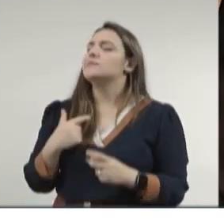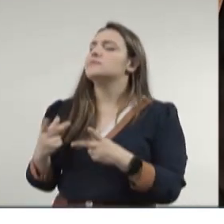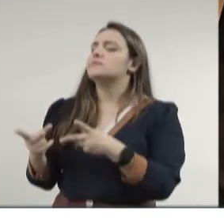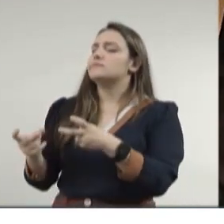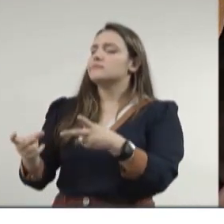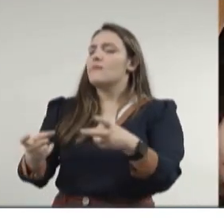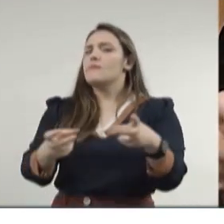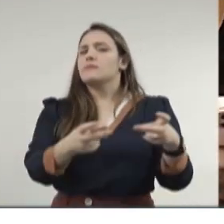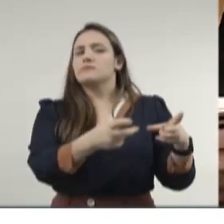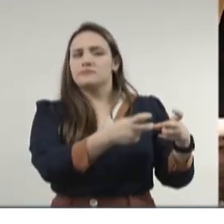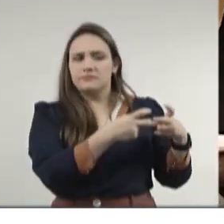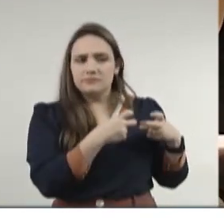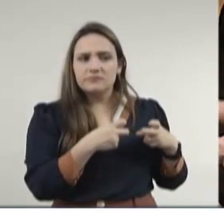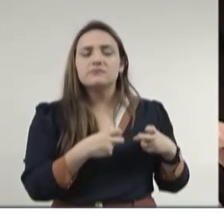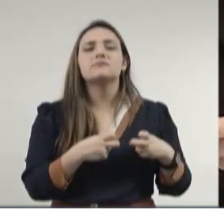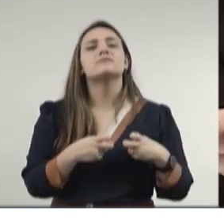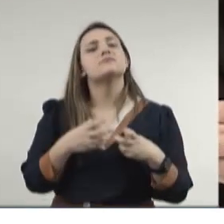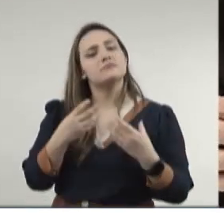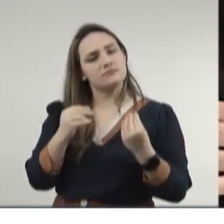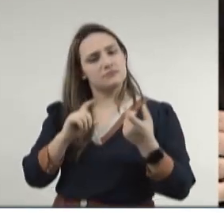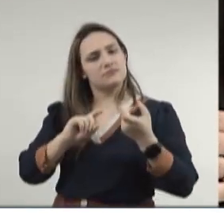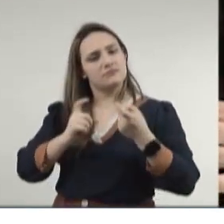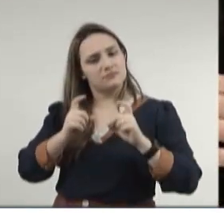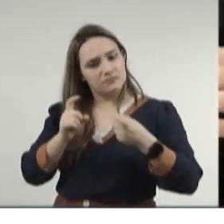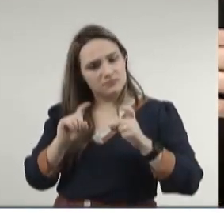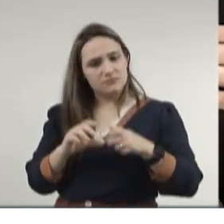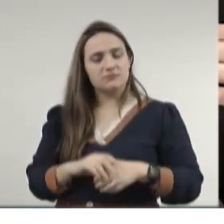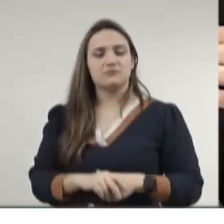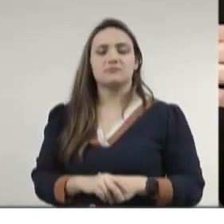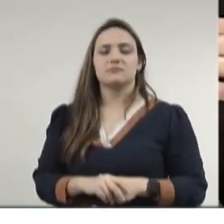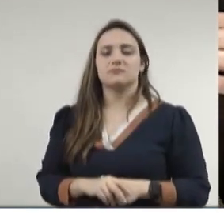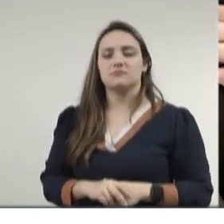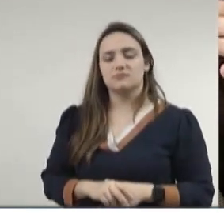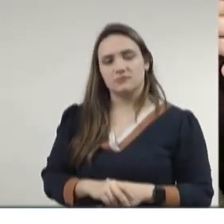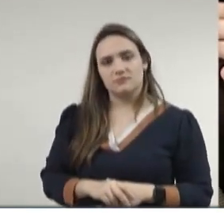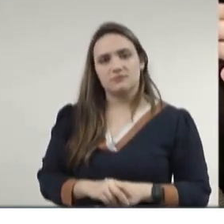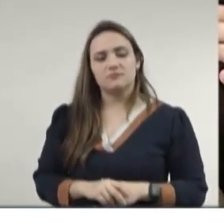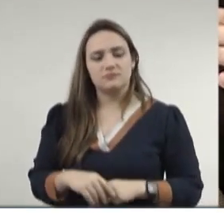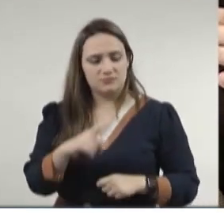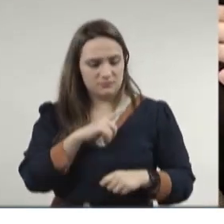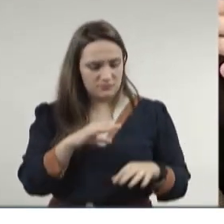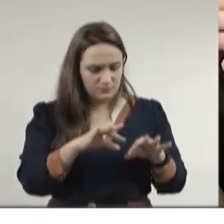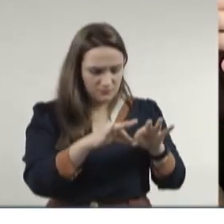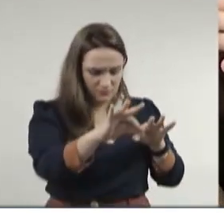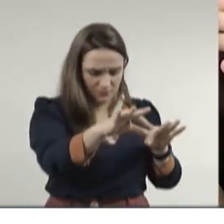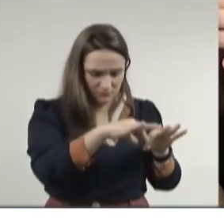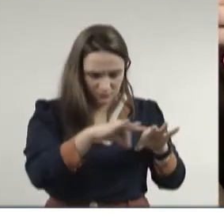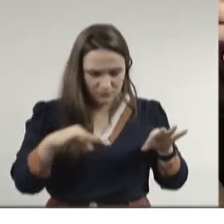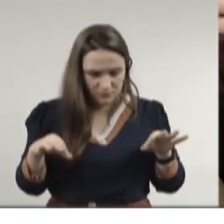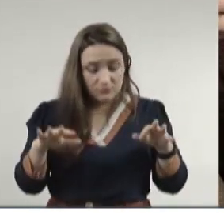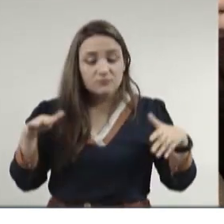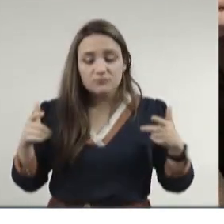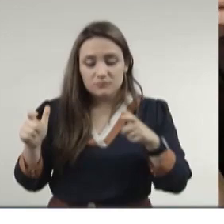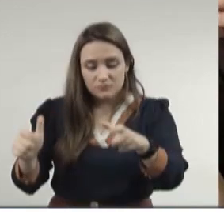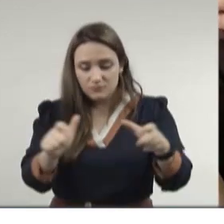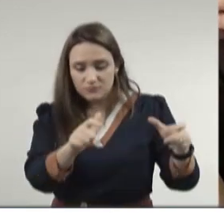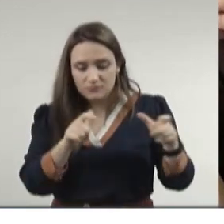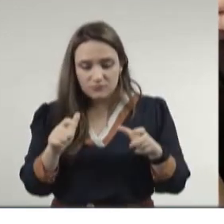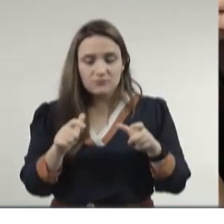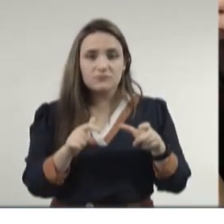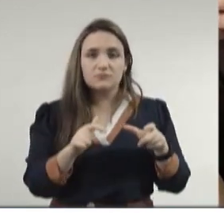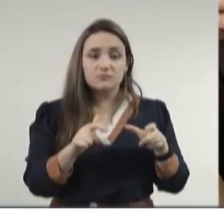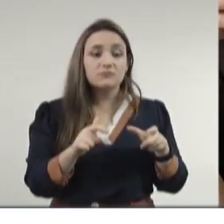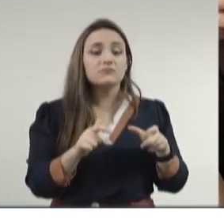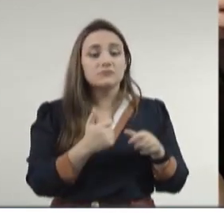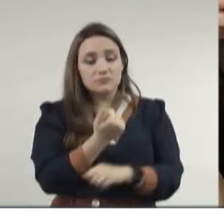observado, depois de participar de várias reuniões do zoneamento ecológico econômico, é que o zoneamento